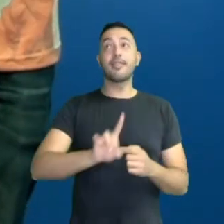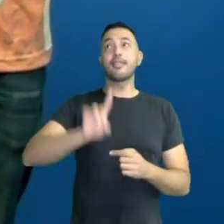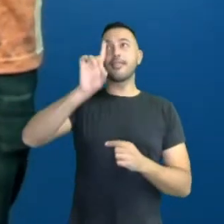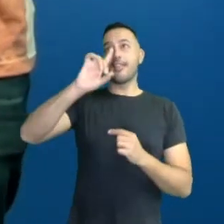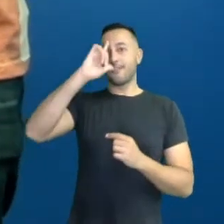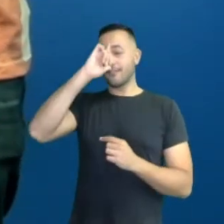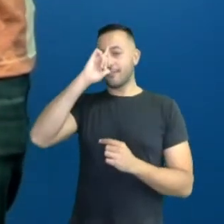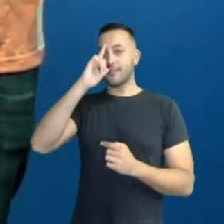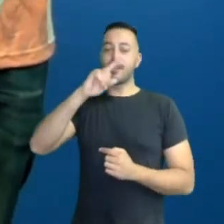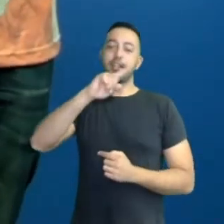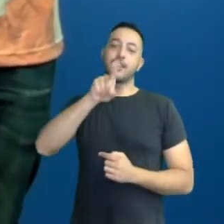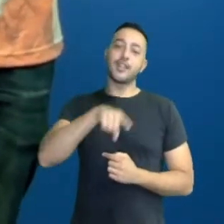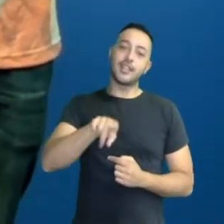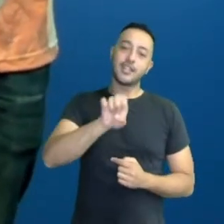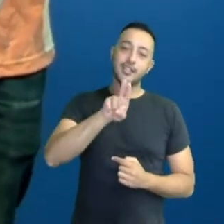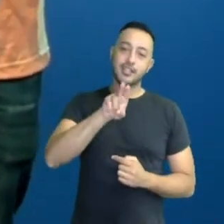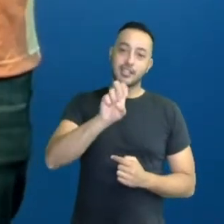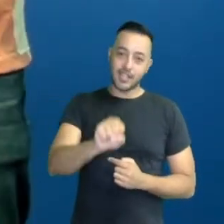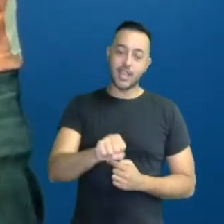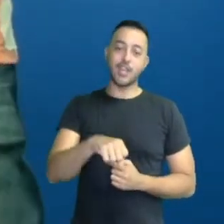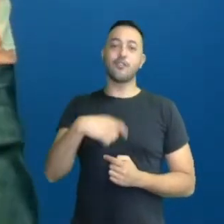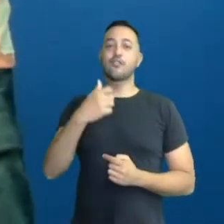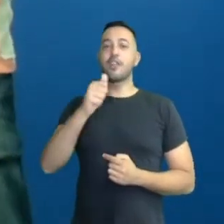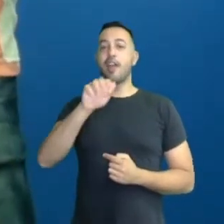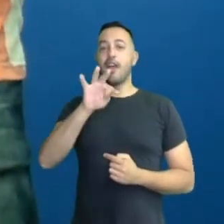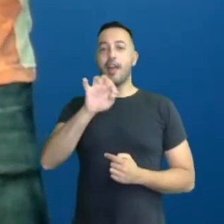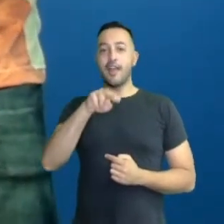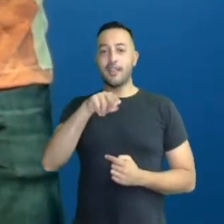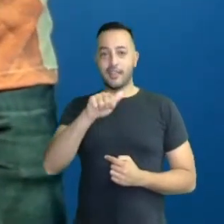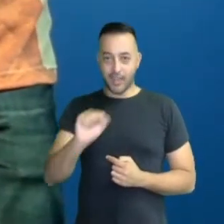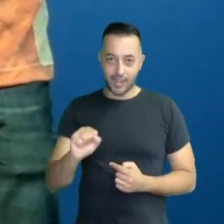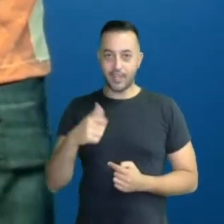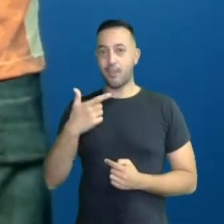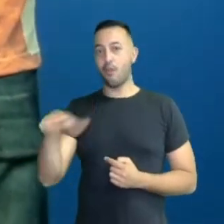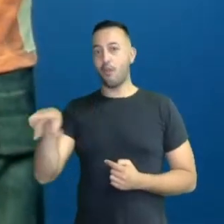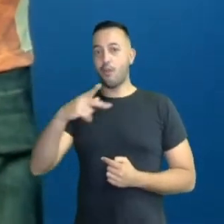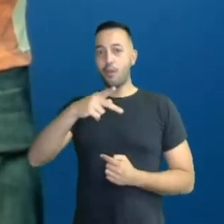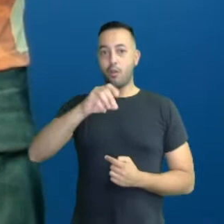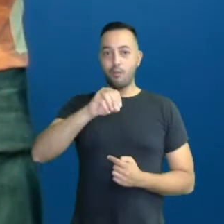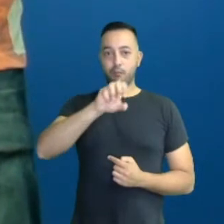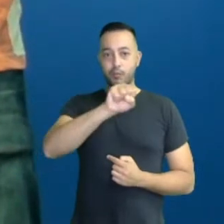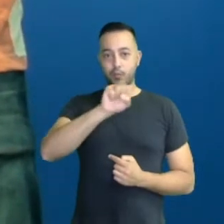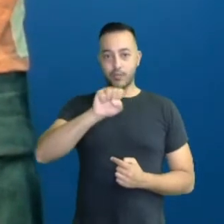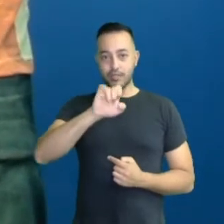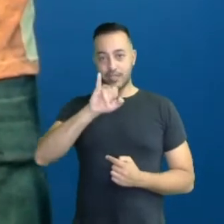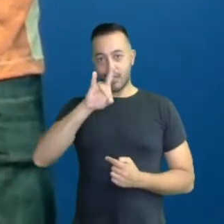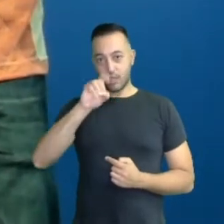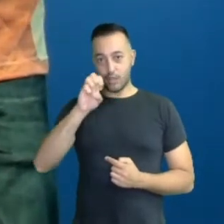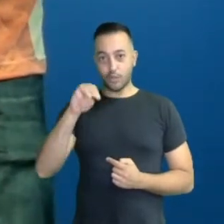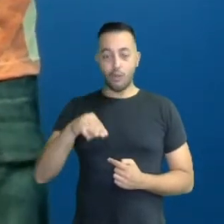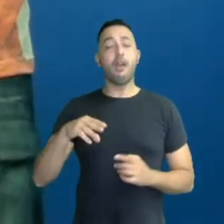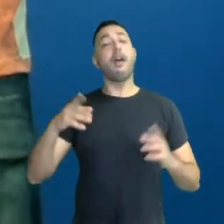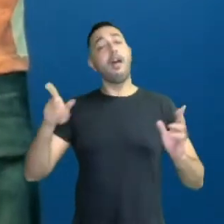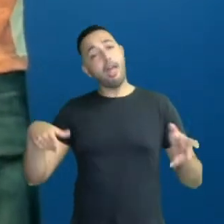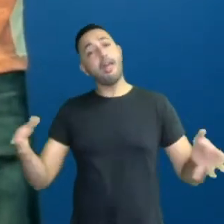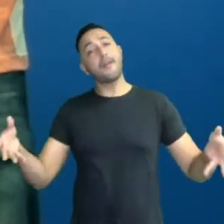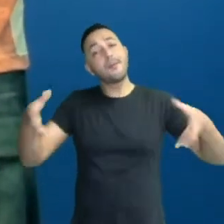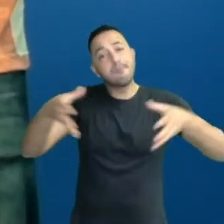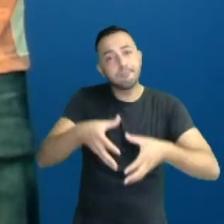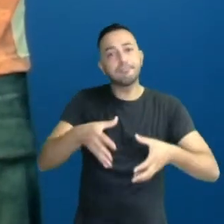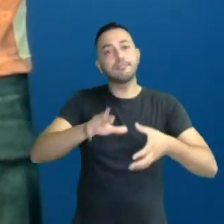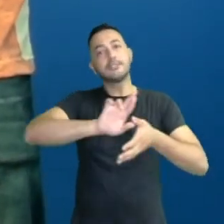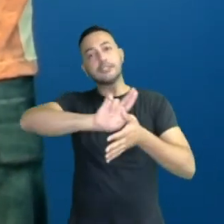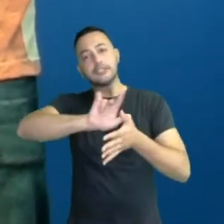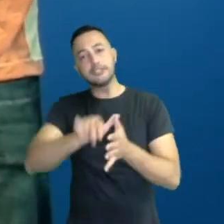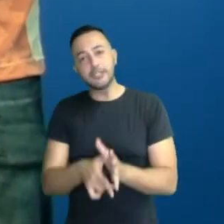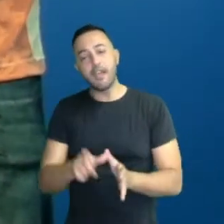gregos, a Zeus, a Atena, Poseidon. Todos esses deuses gregos formavam Parteon,